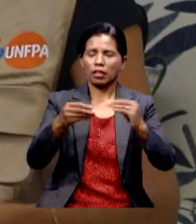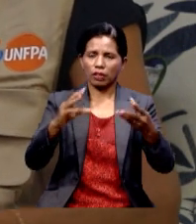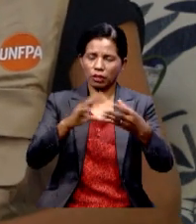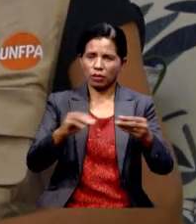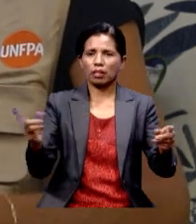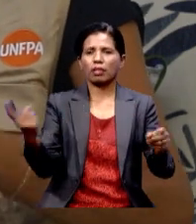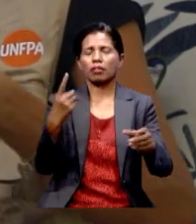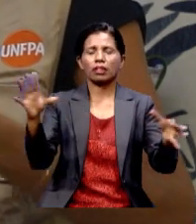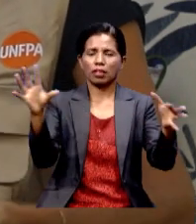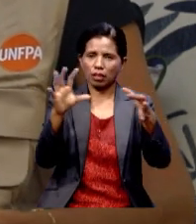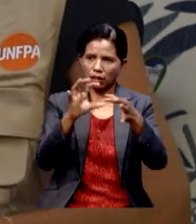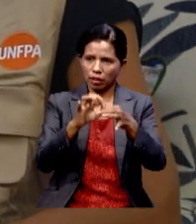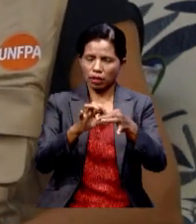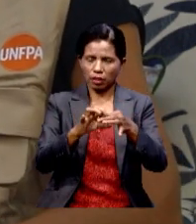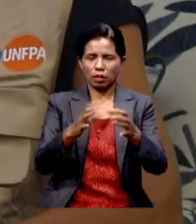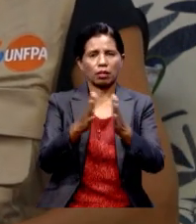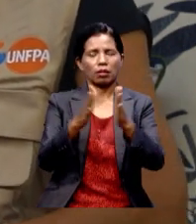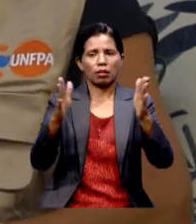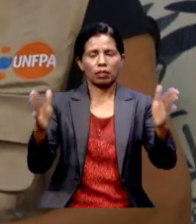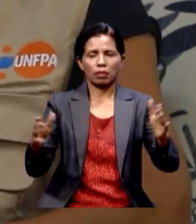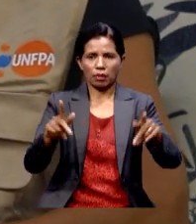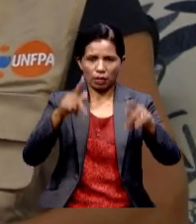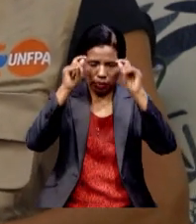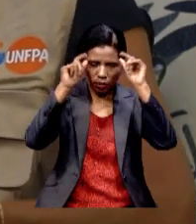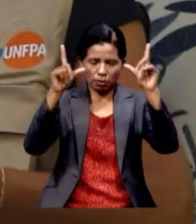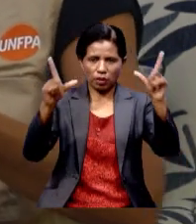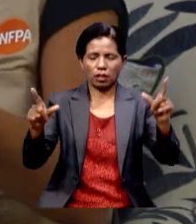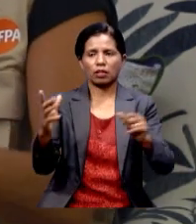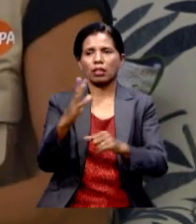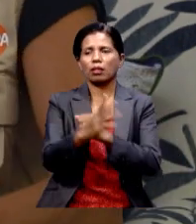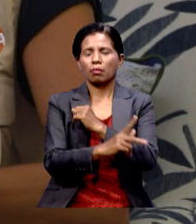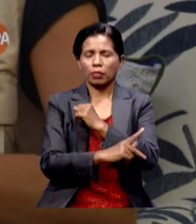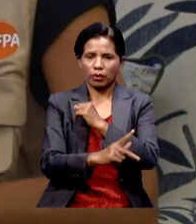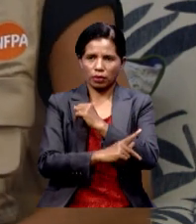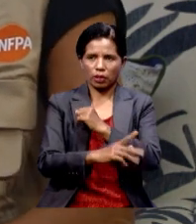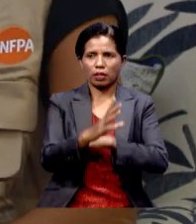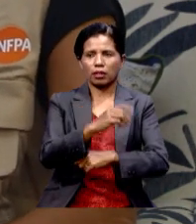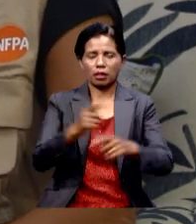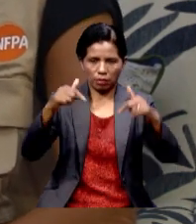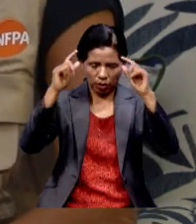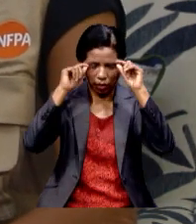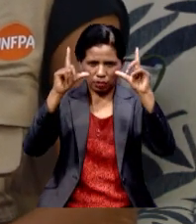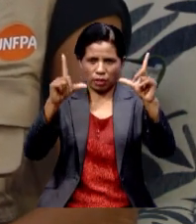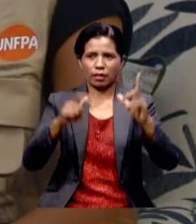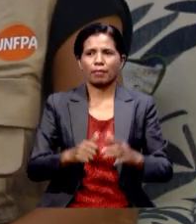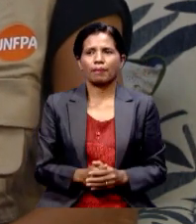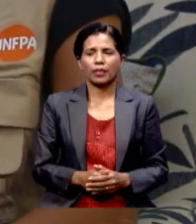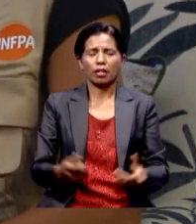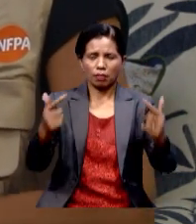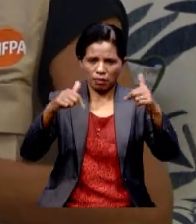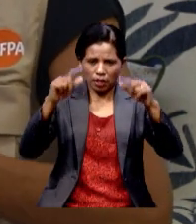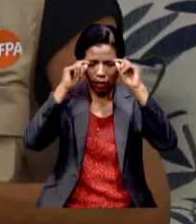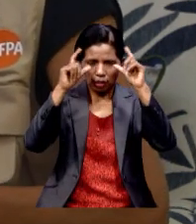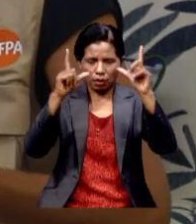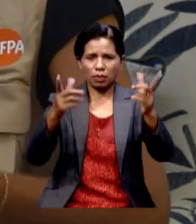ligada e que há um carinho muito grande da parte dos timorenses para com os portugueses e dos portugueses para com os timorenses. Portanto, venho sempre a Timor com